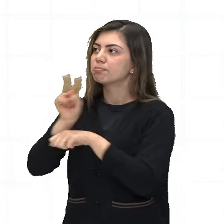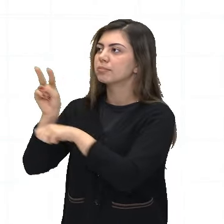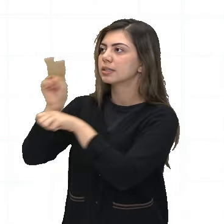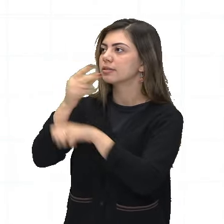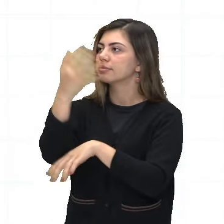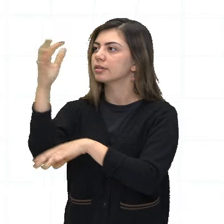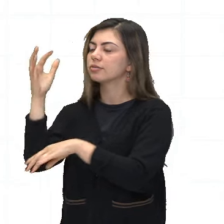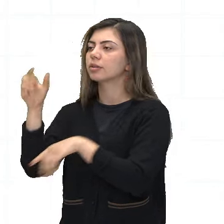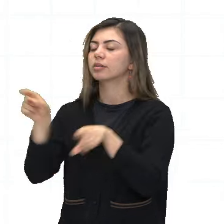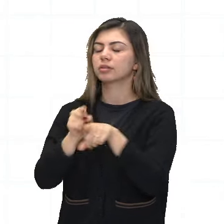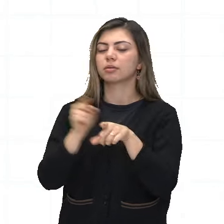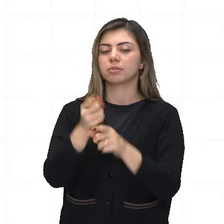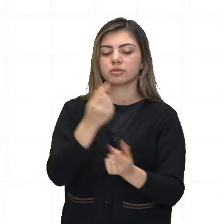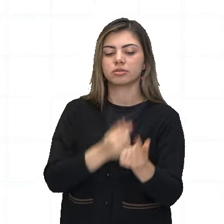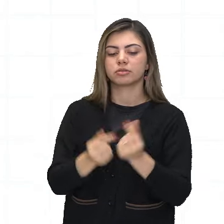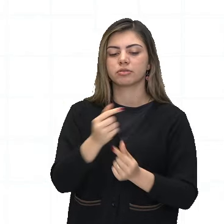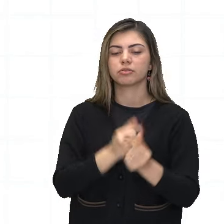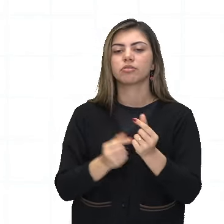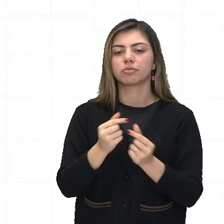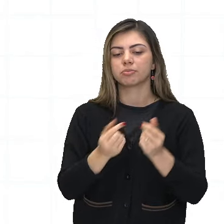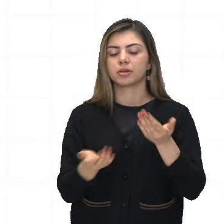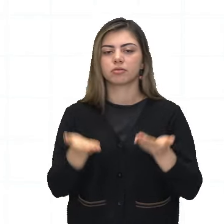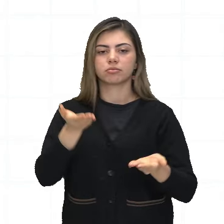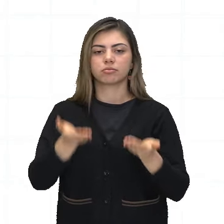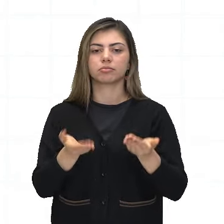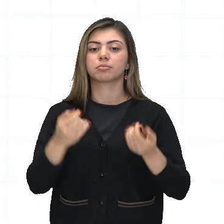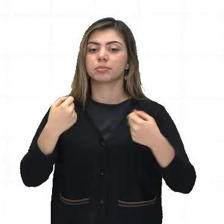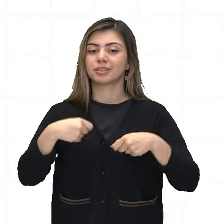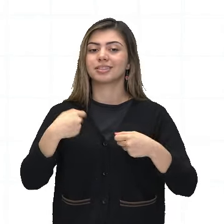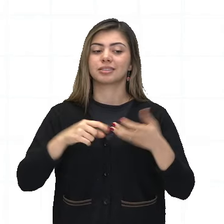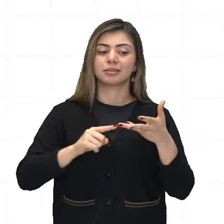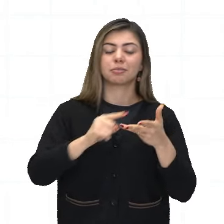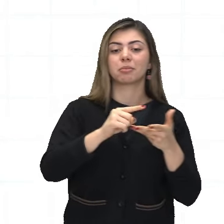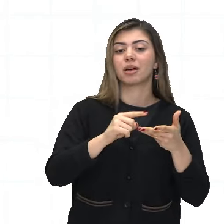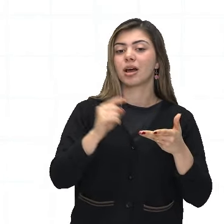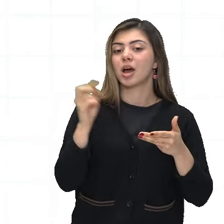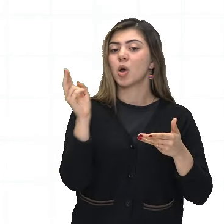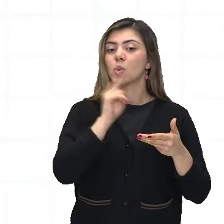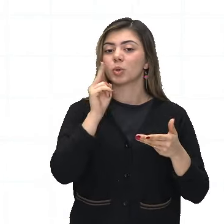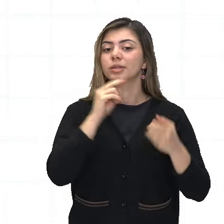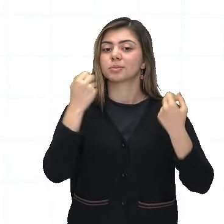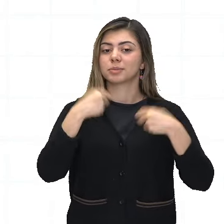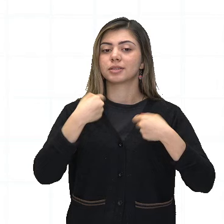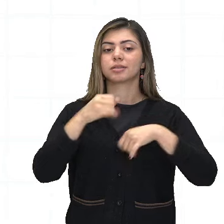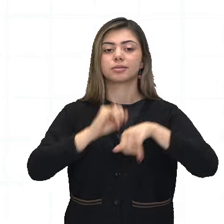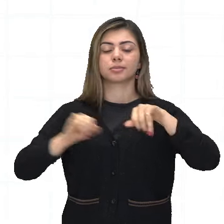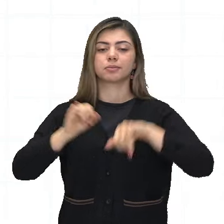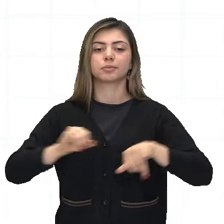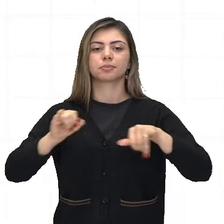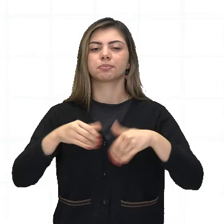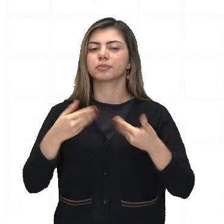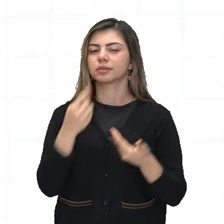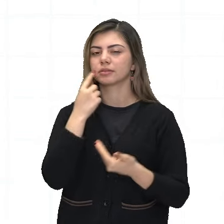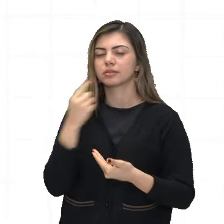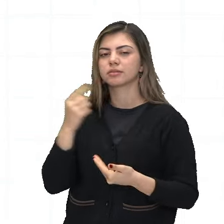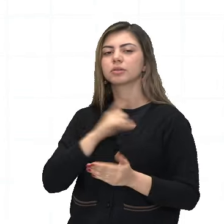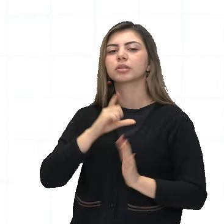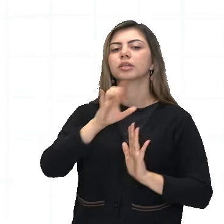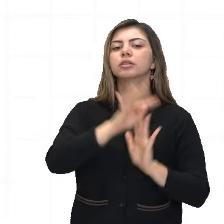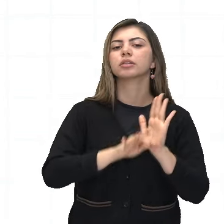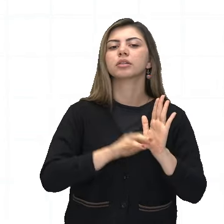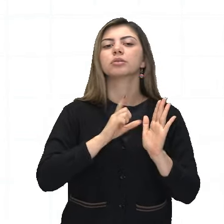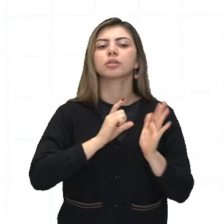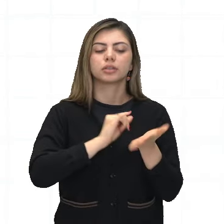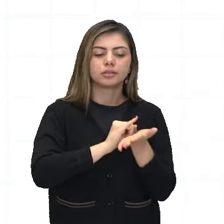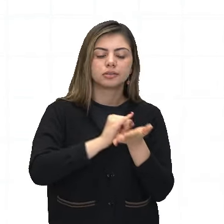econômico equilibrado tornaram-se pautas urgentes Então a gente tem aí o texto a gente tem uma espécie de introdução trazendo sobre